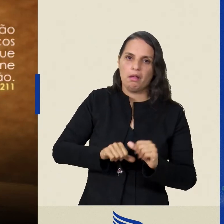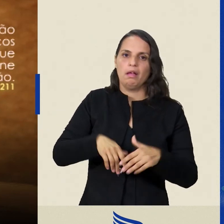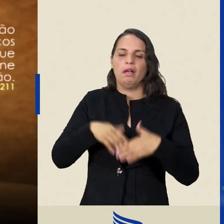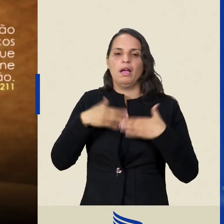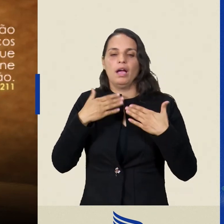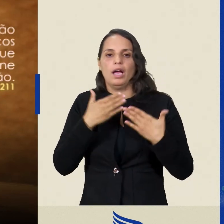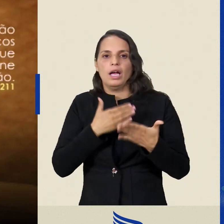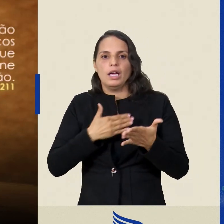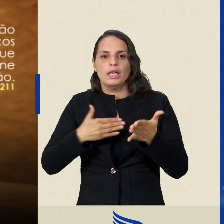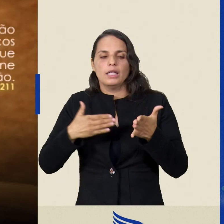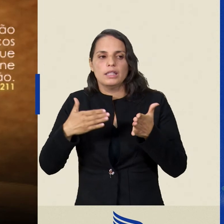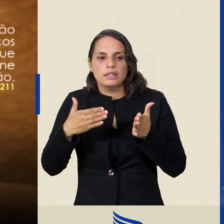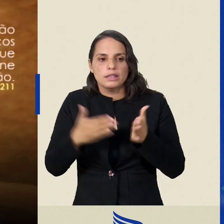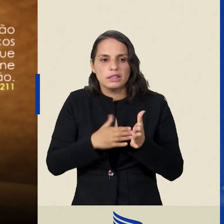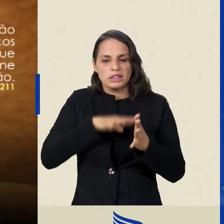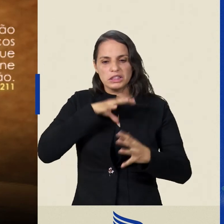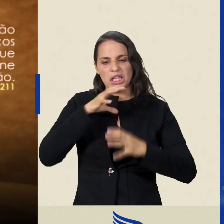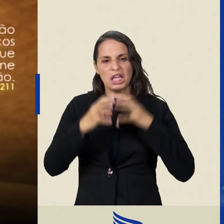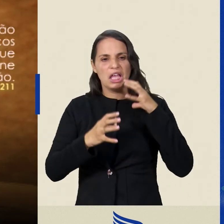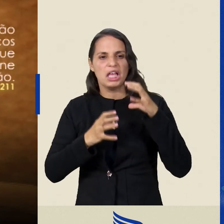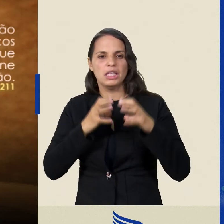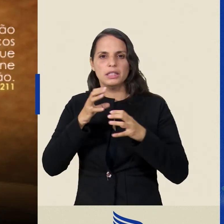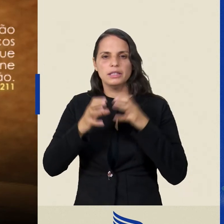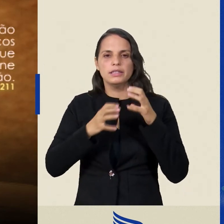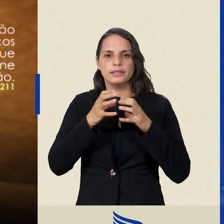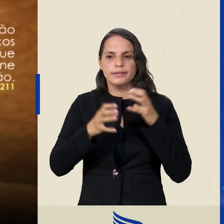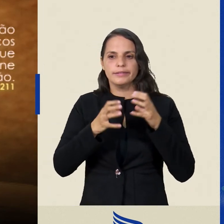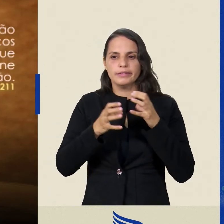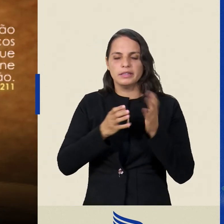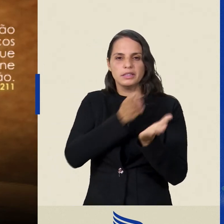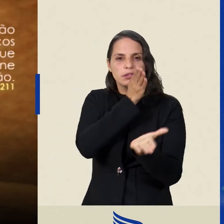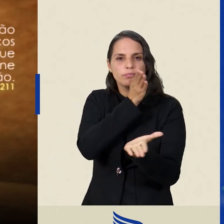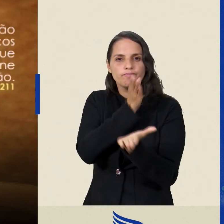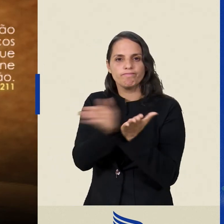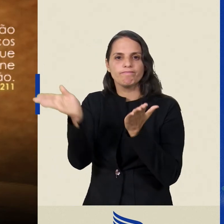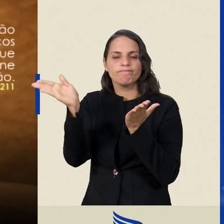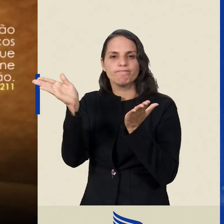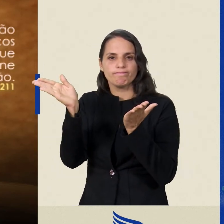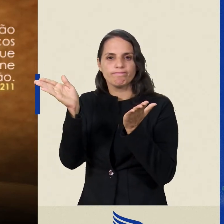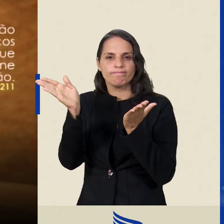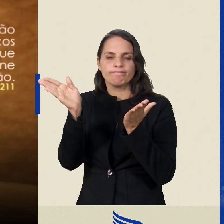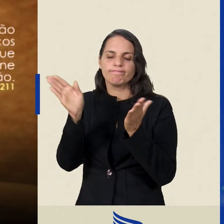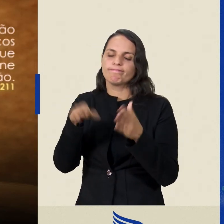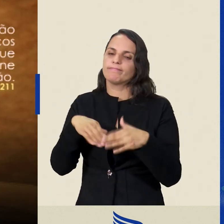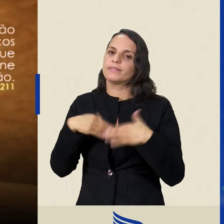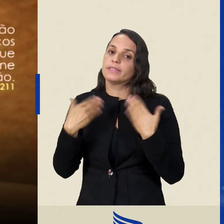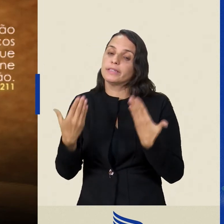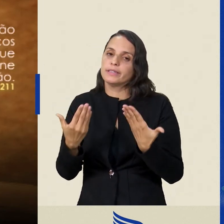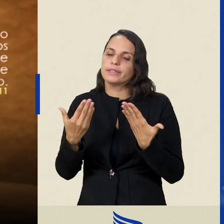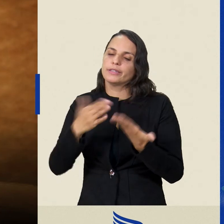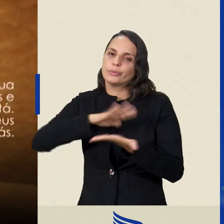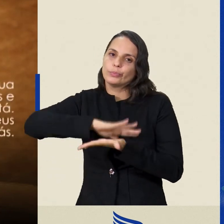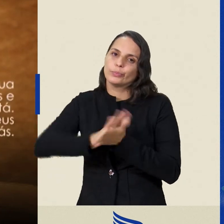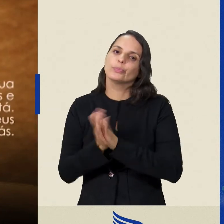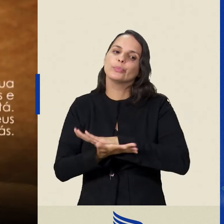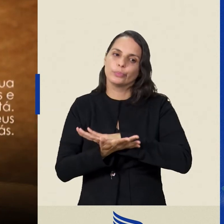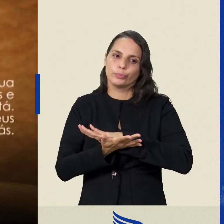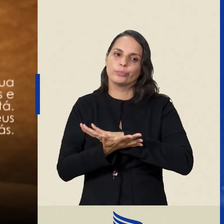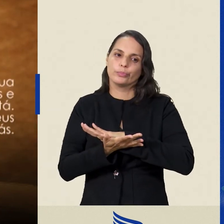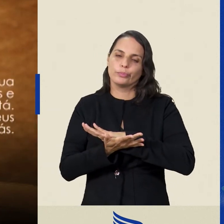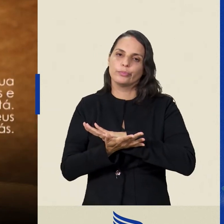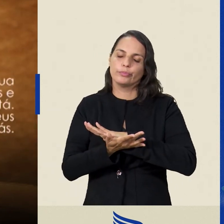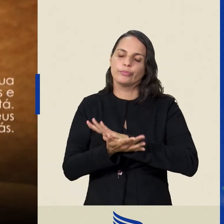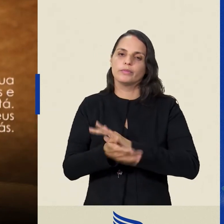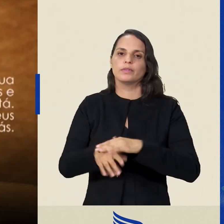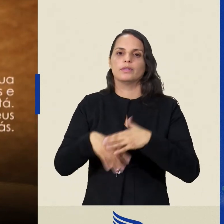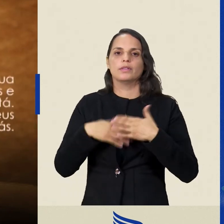até lançá-las em rebelião aberta que se torne irremediável e termine em destruição. Ou